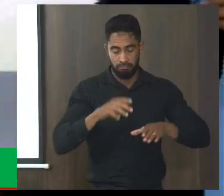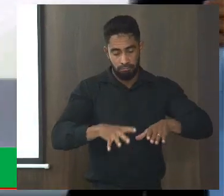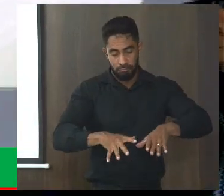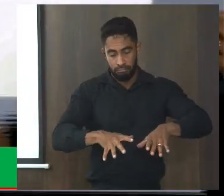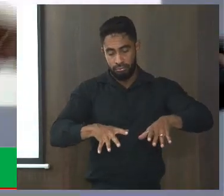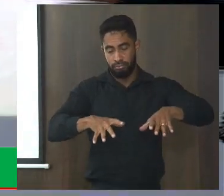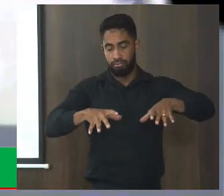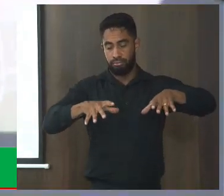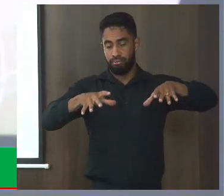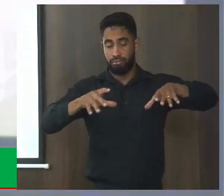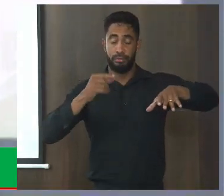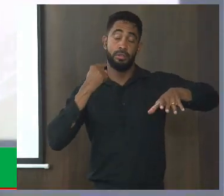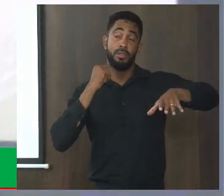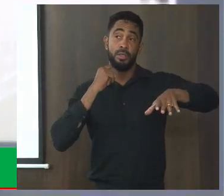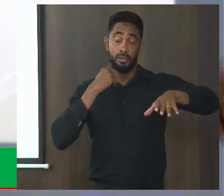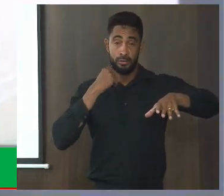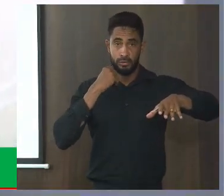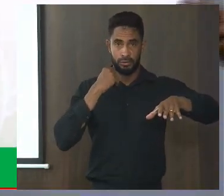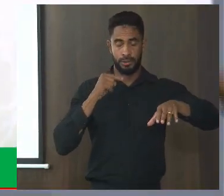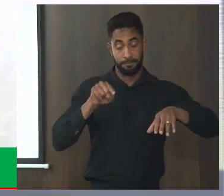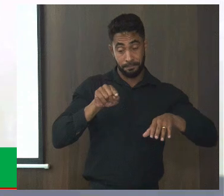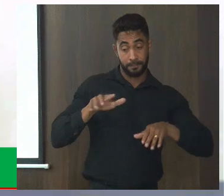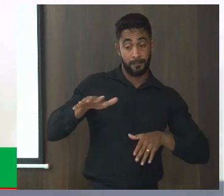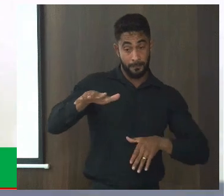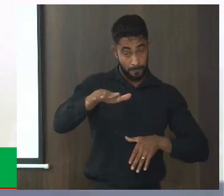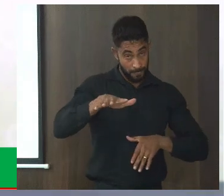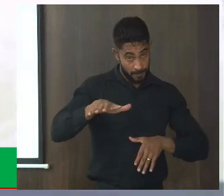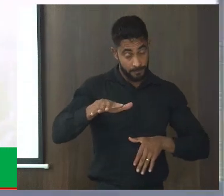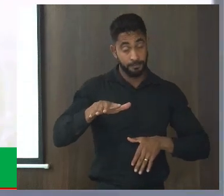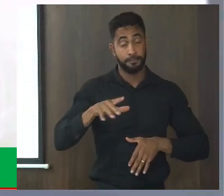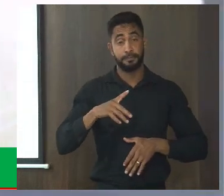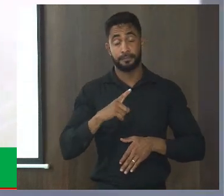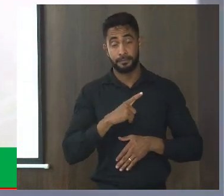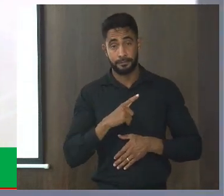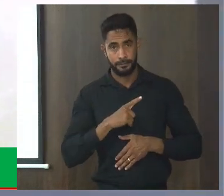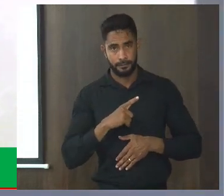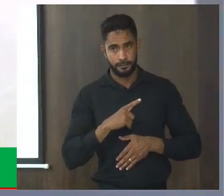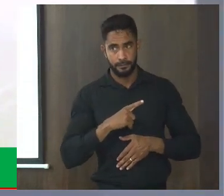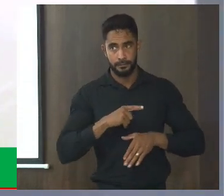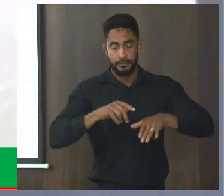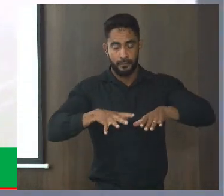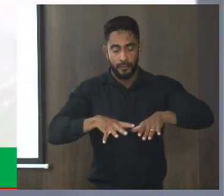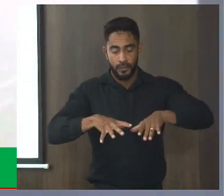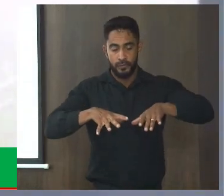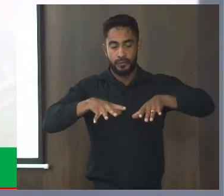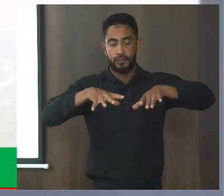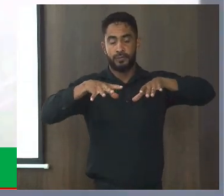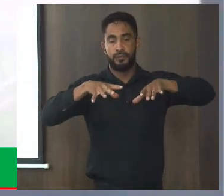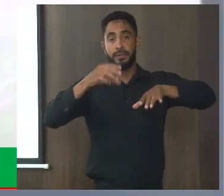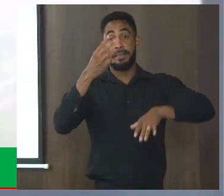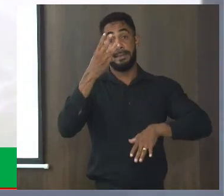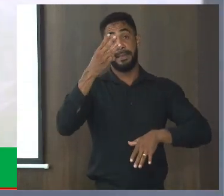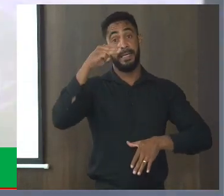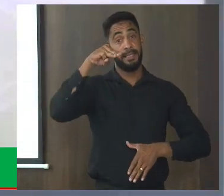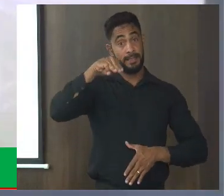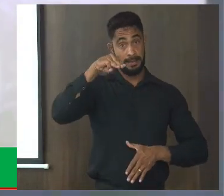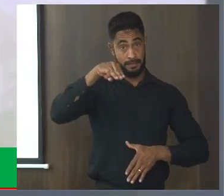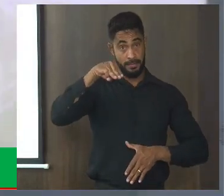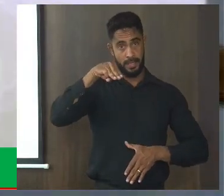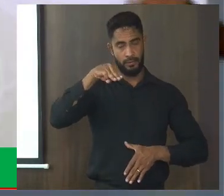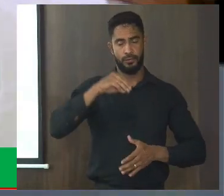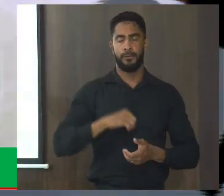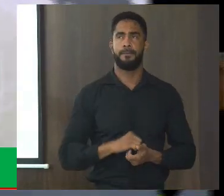barragem. Esse espaço, o ano passado, ele teve um alteamento de 3 metros. E